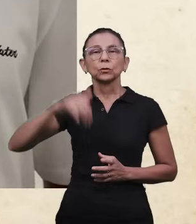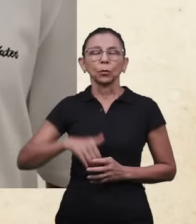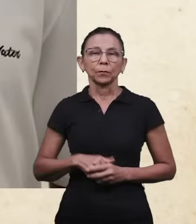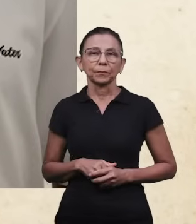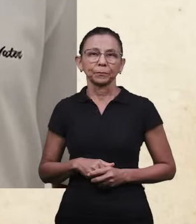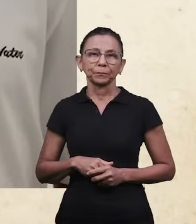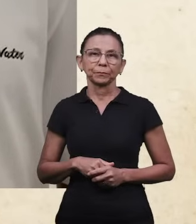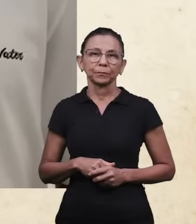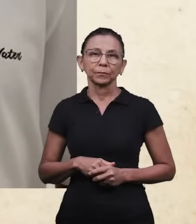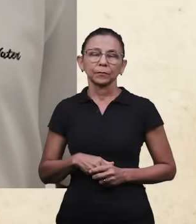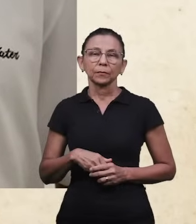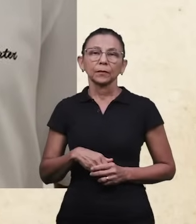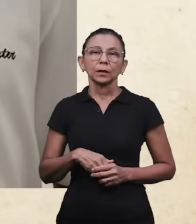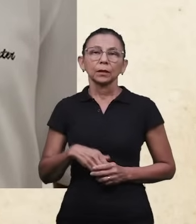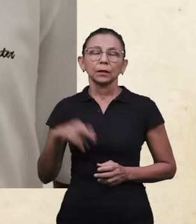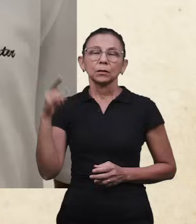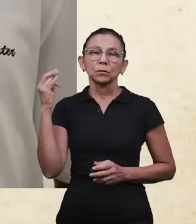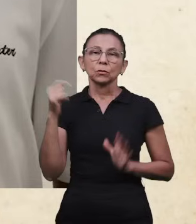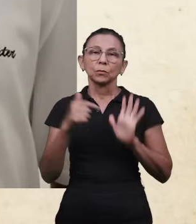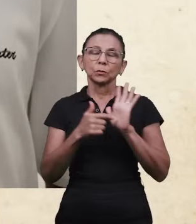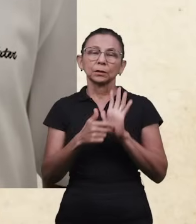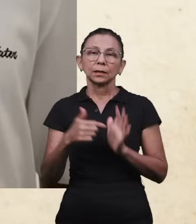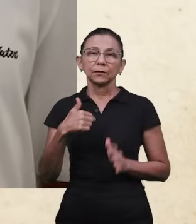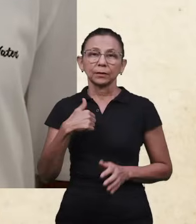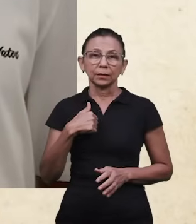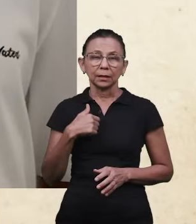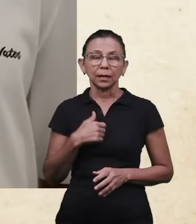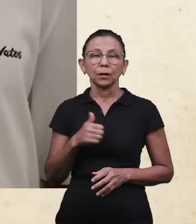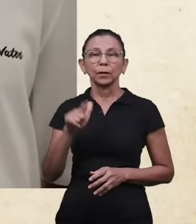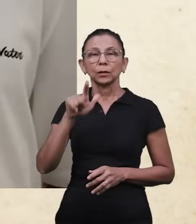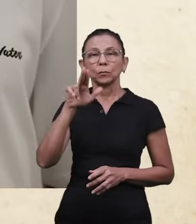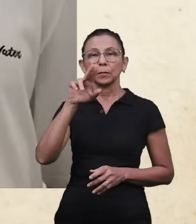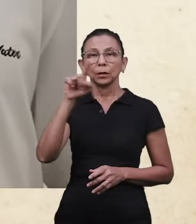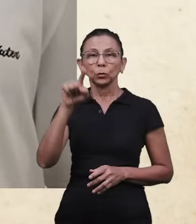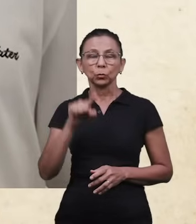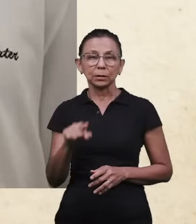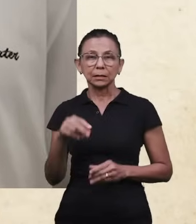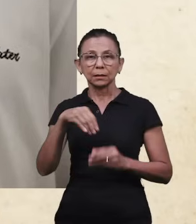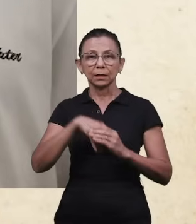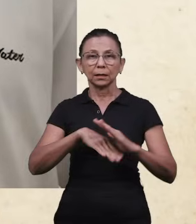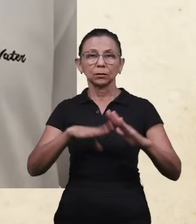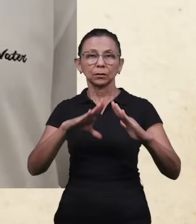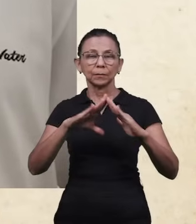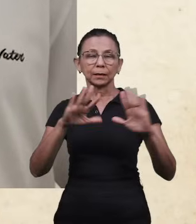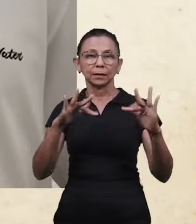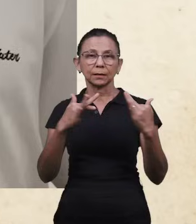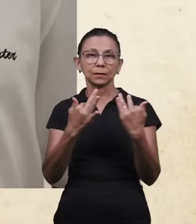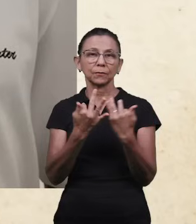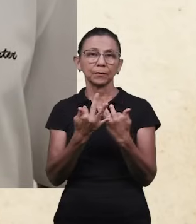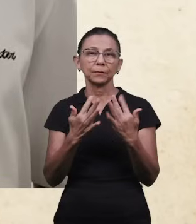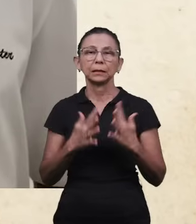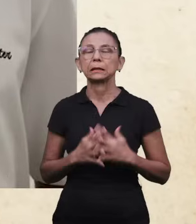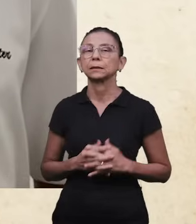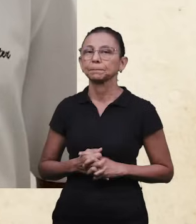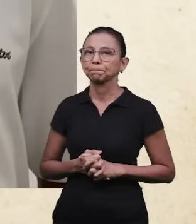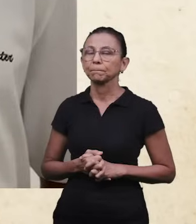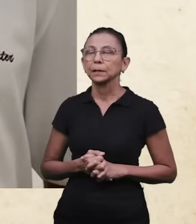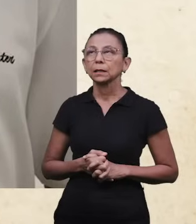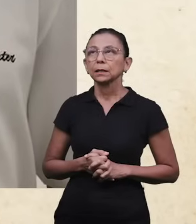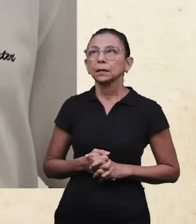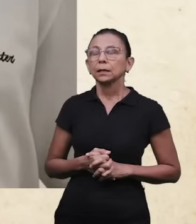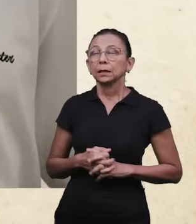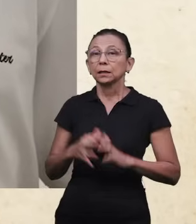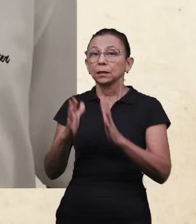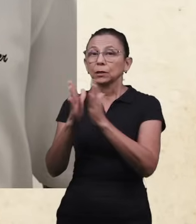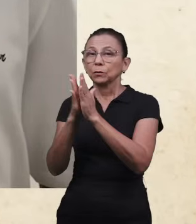eu era uma luz para minha família, e através de eu servir ao Senhor, das minhas orações, o